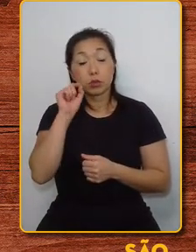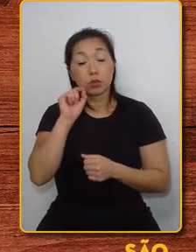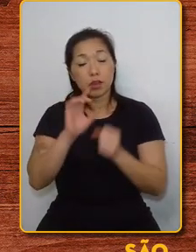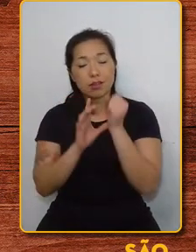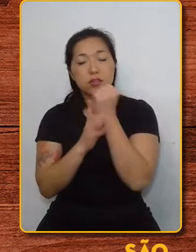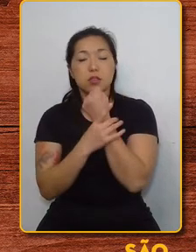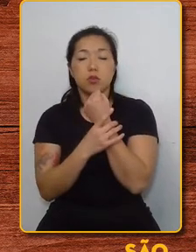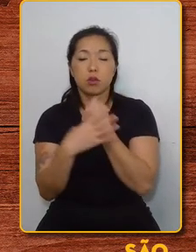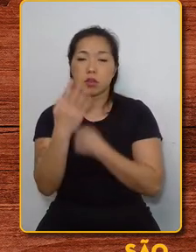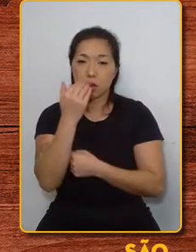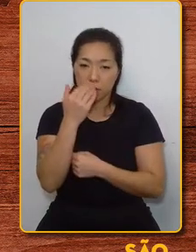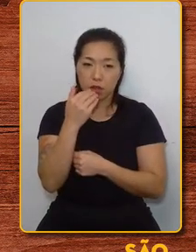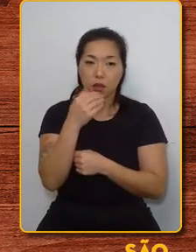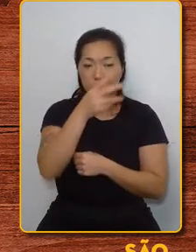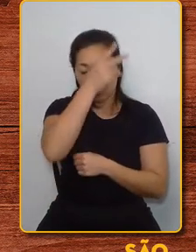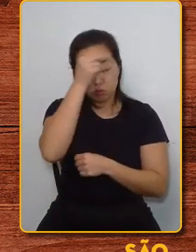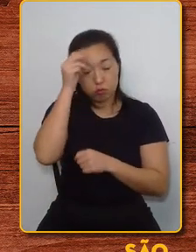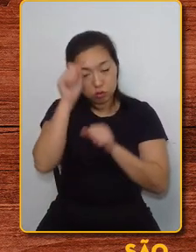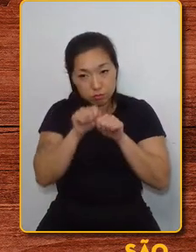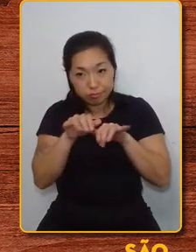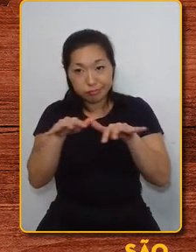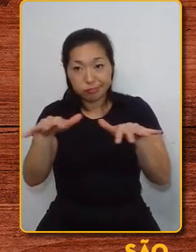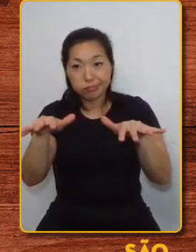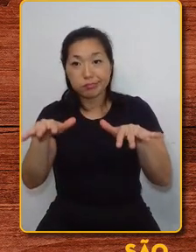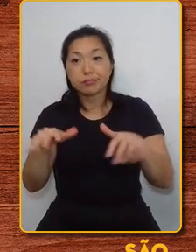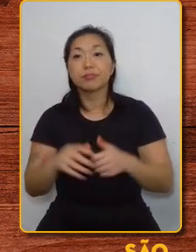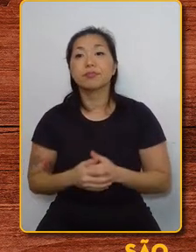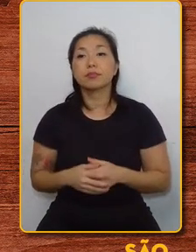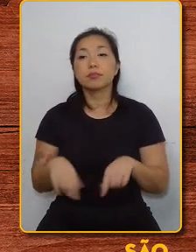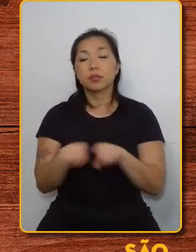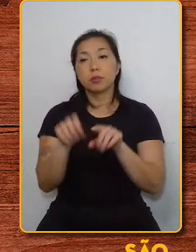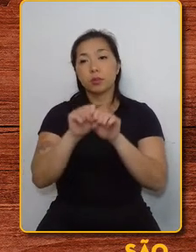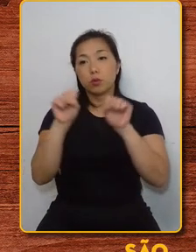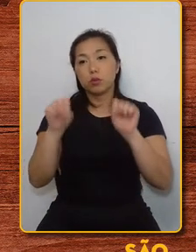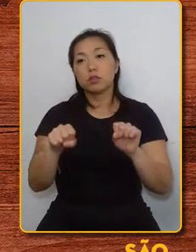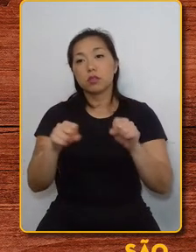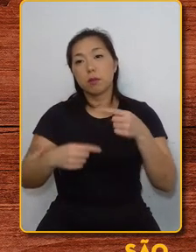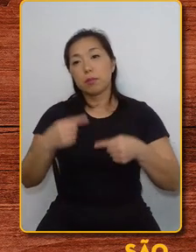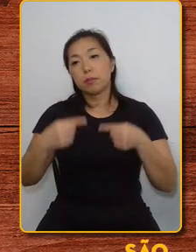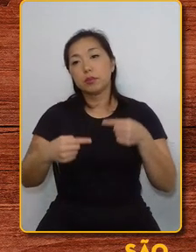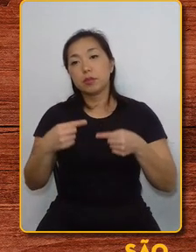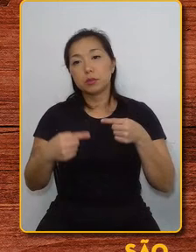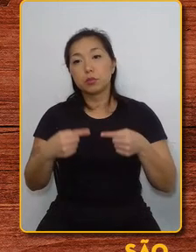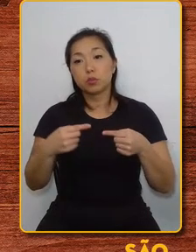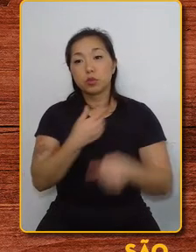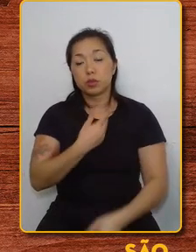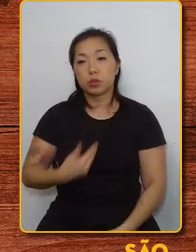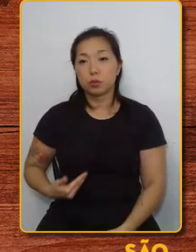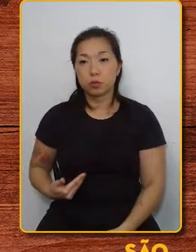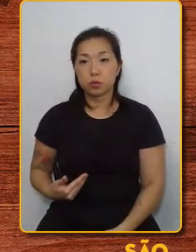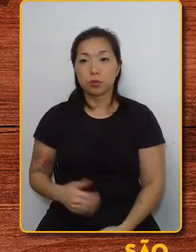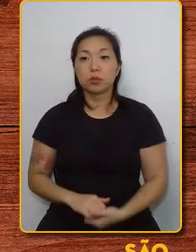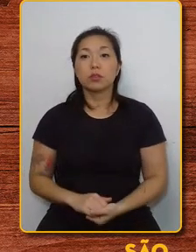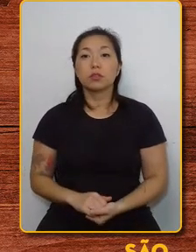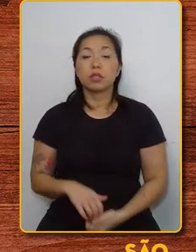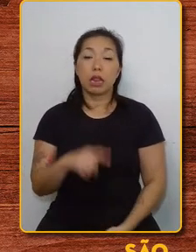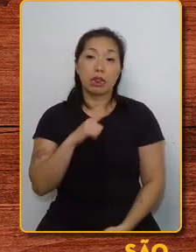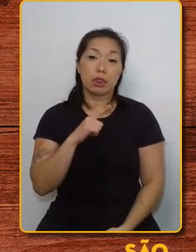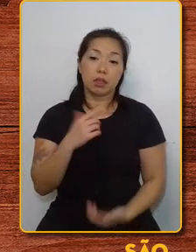aos municípios, né? E do sistema de políticas públicas que nós temos